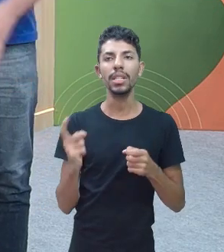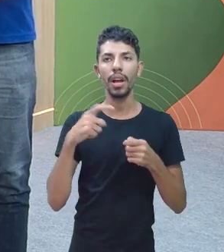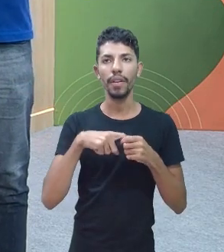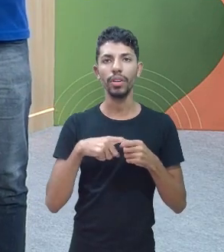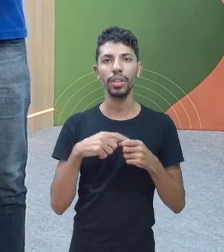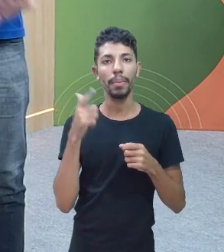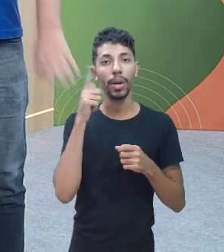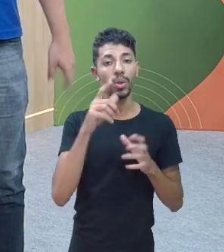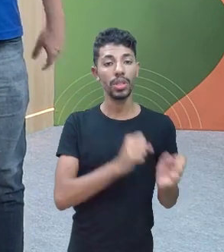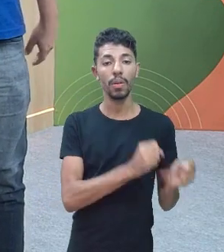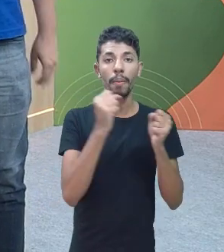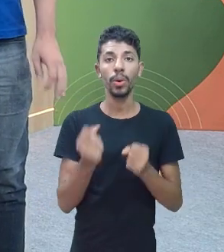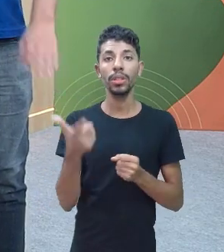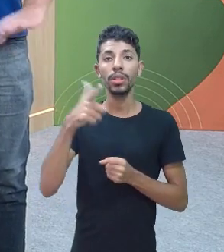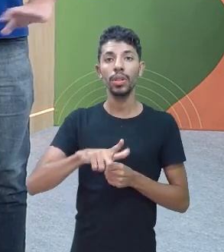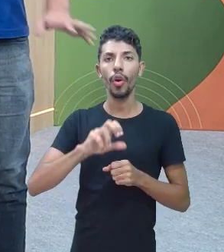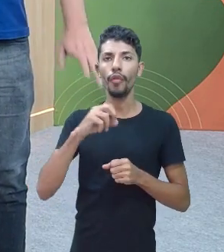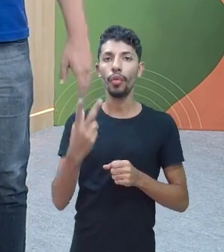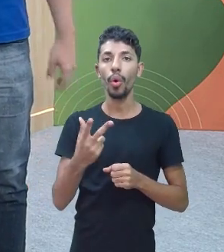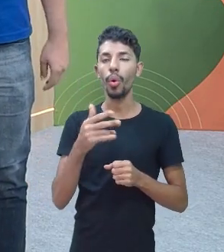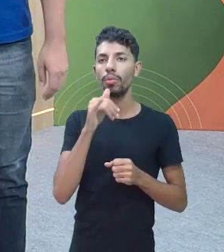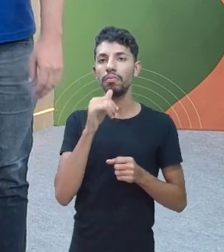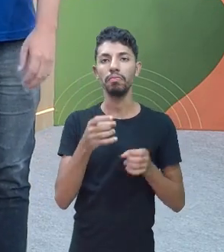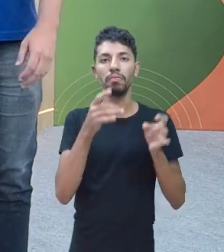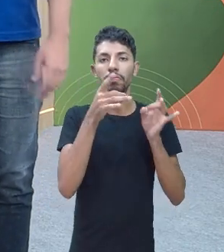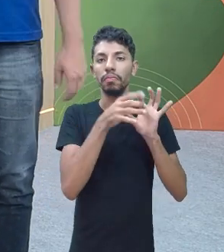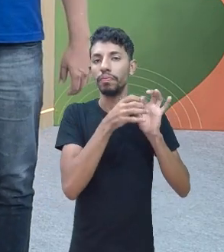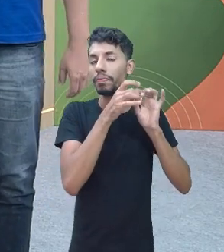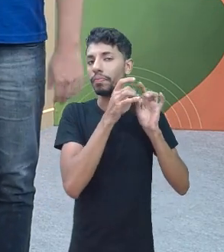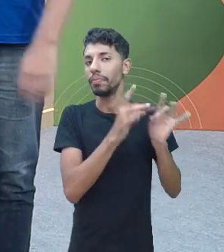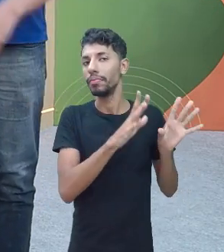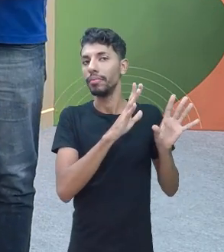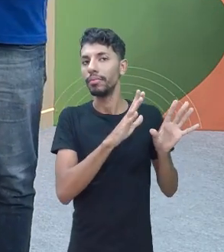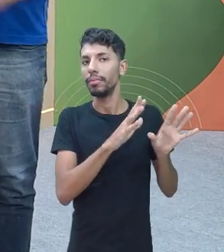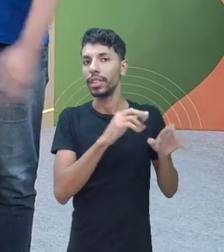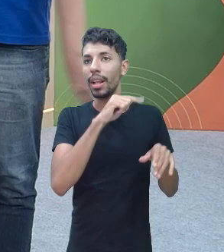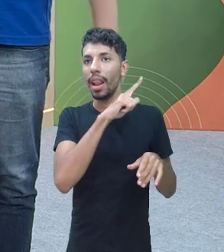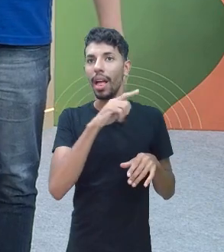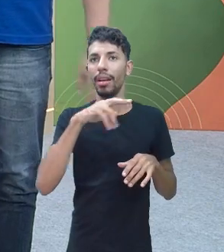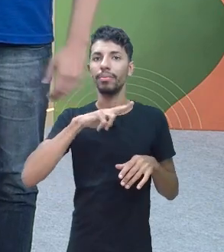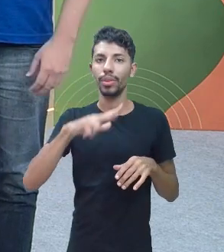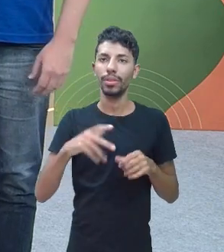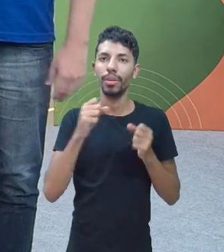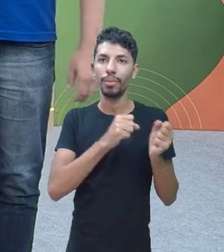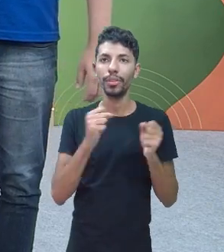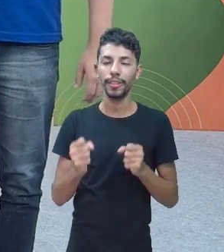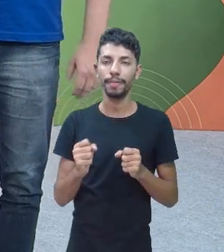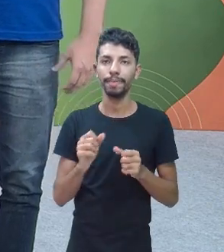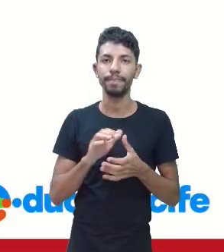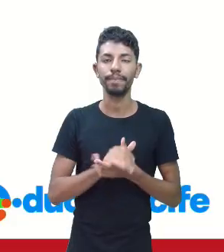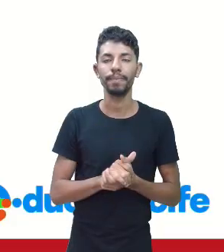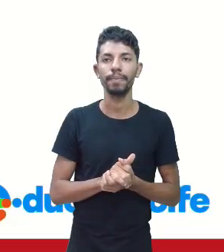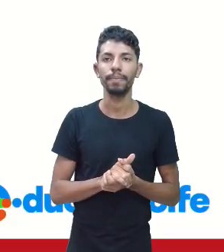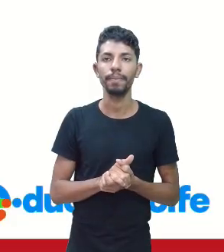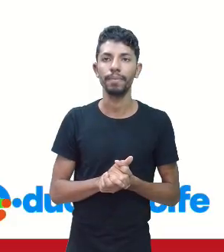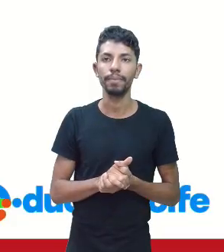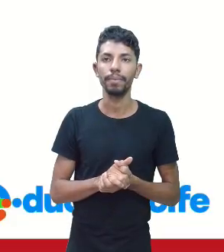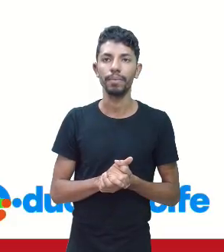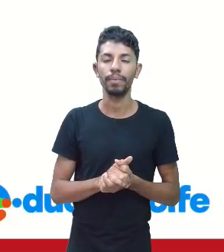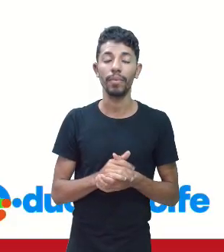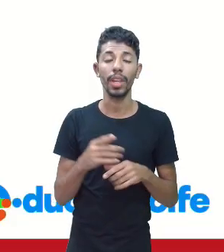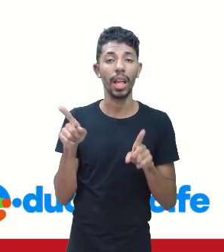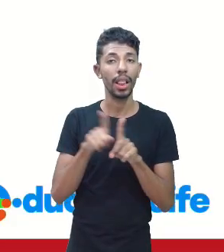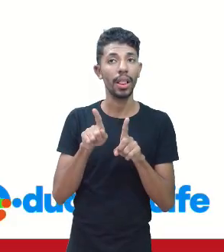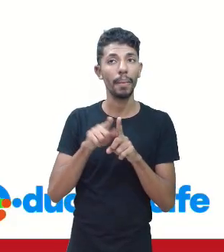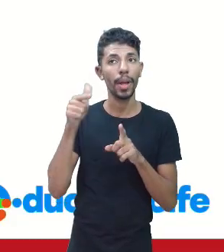poder, ou então deveria abdicar mesmo do poder em Portugal, e o Dom João vai retornar. E uma outra